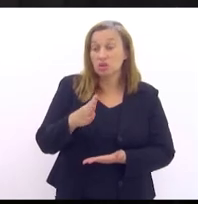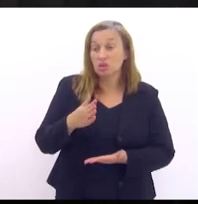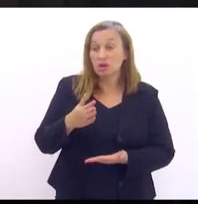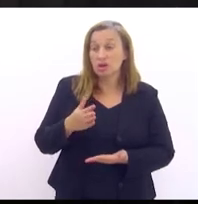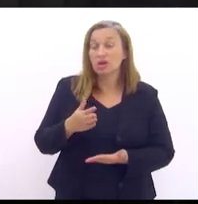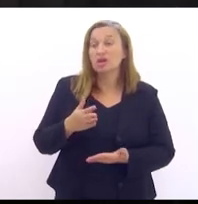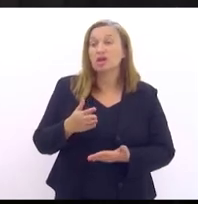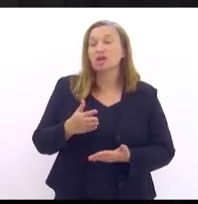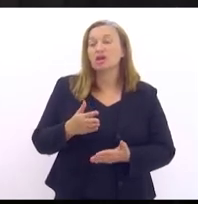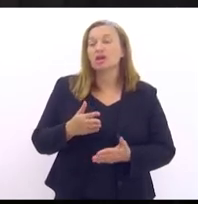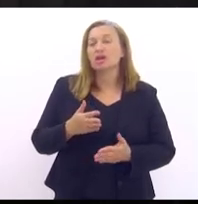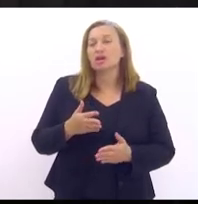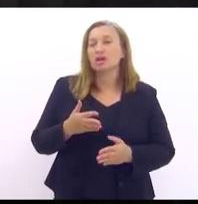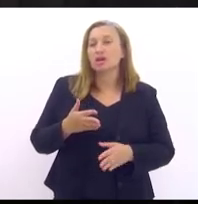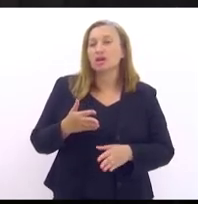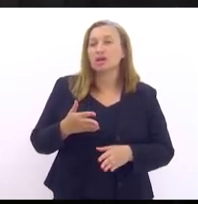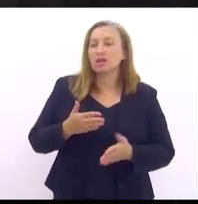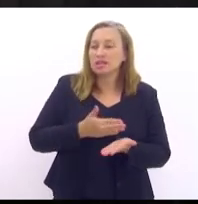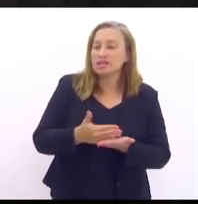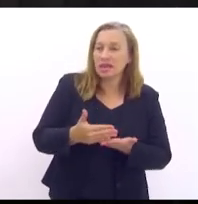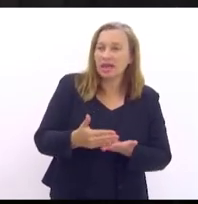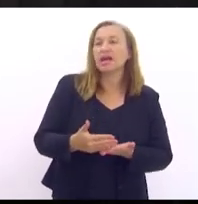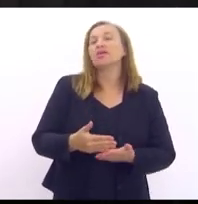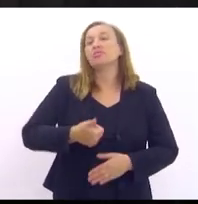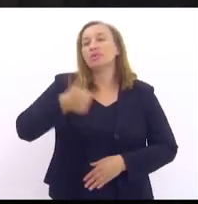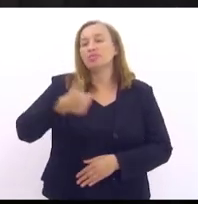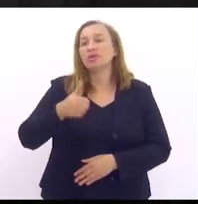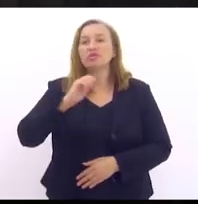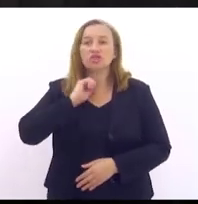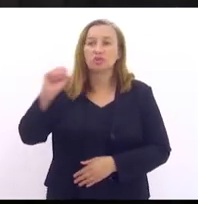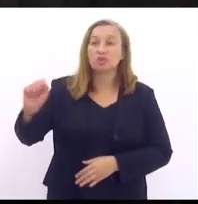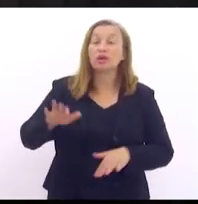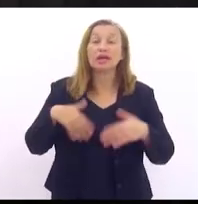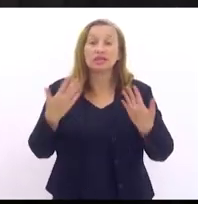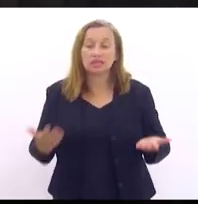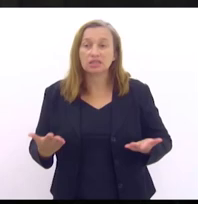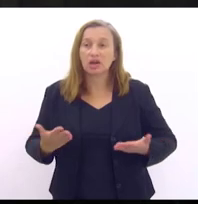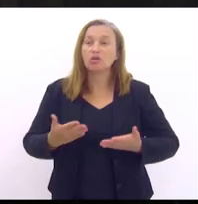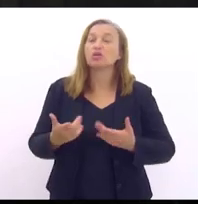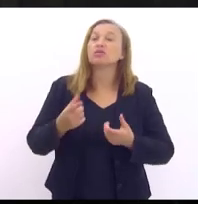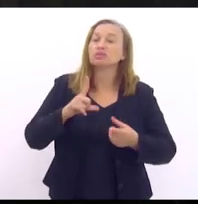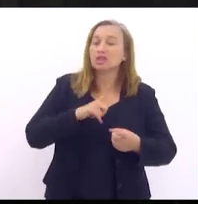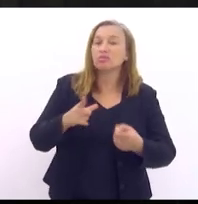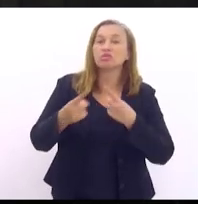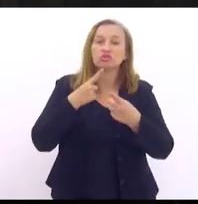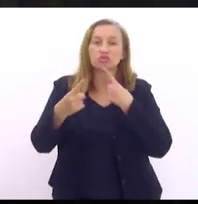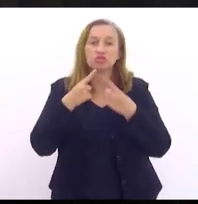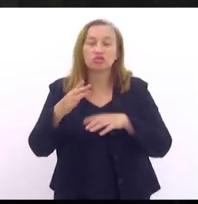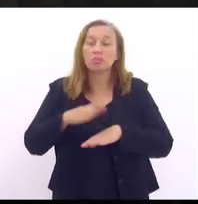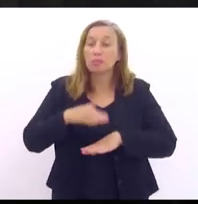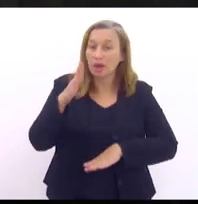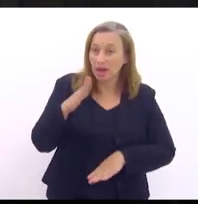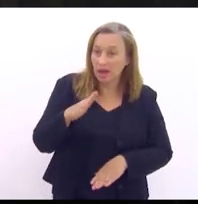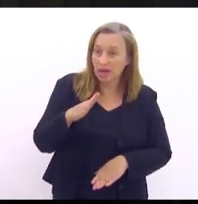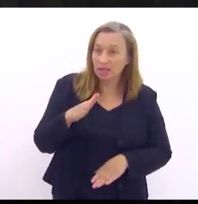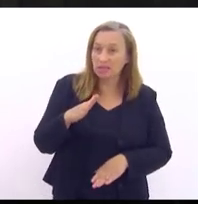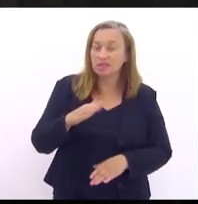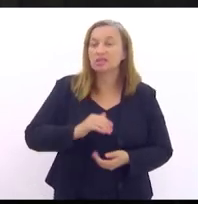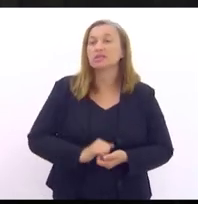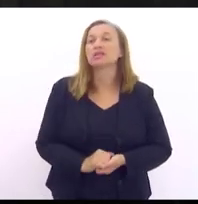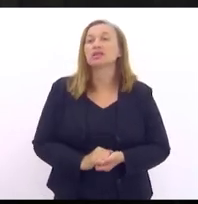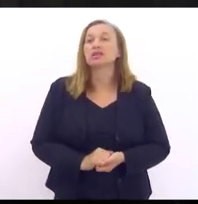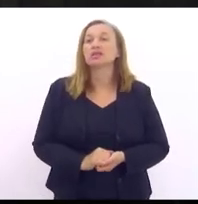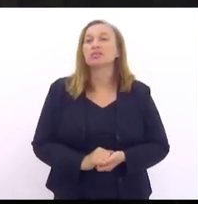em 1º de abril. Então, quando se propõe aqui, temos que discutir mais, está se dizendo